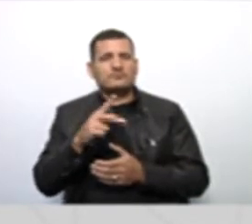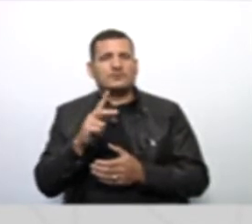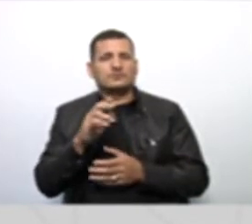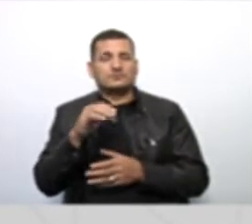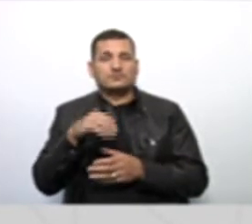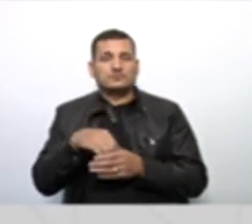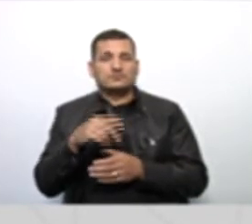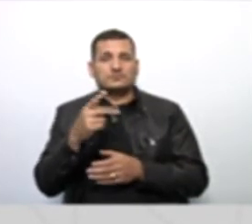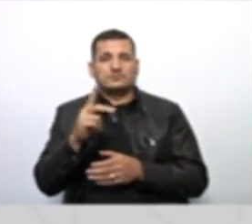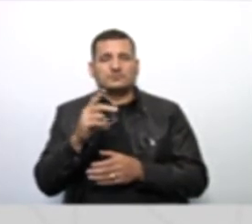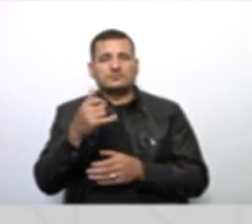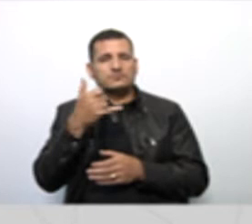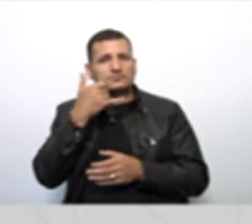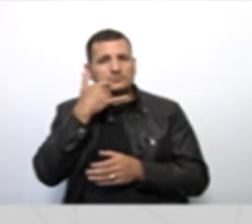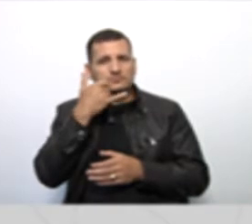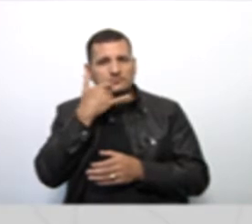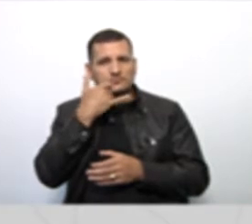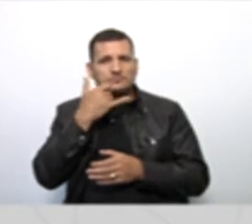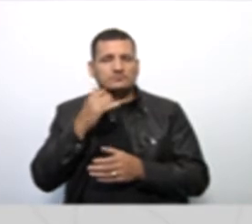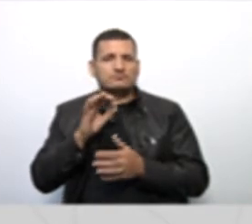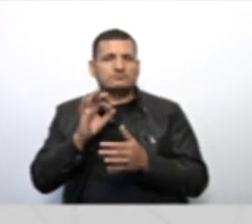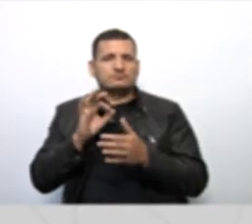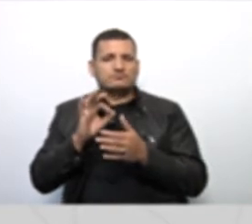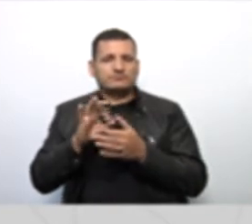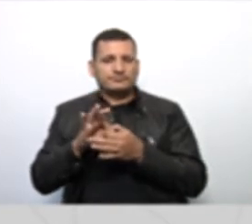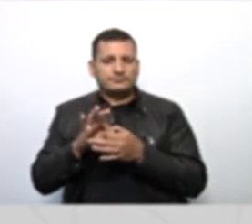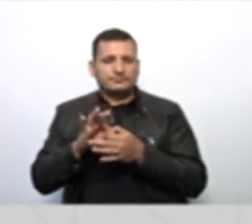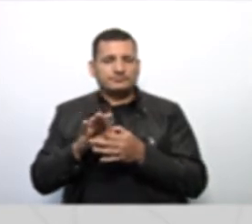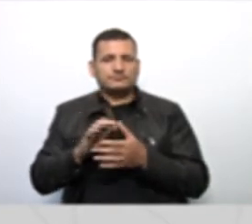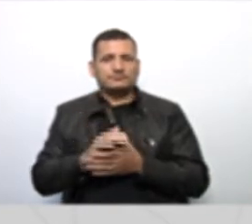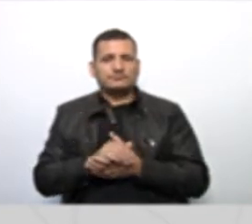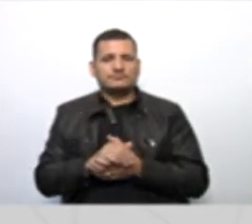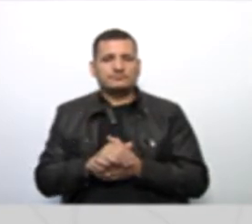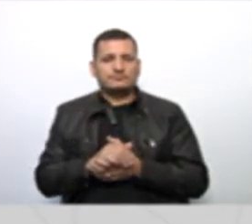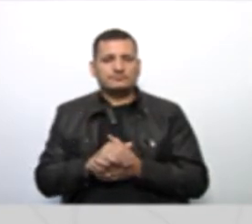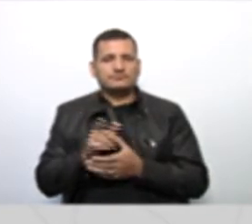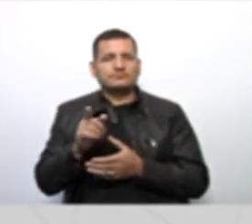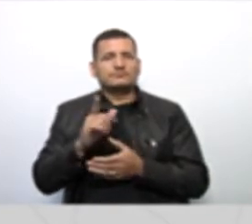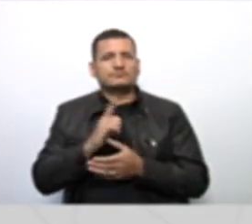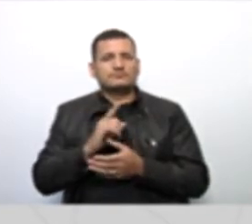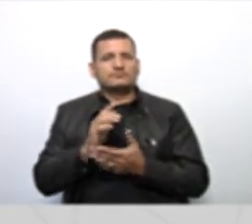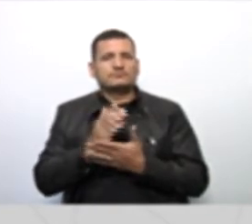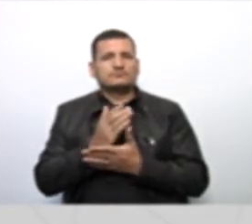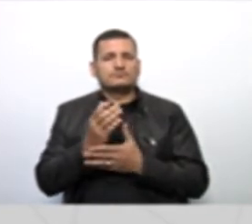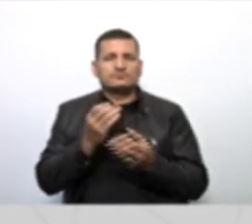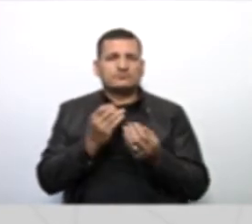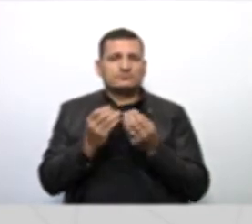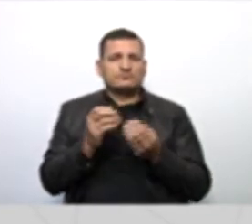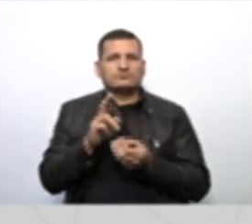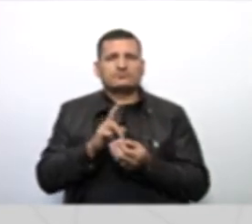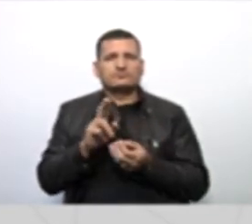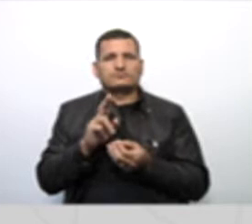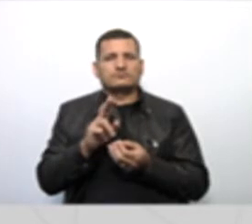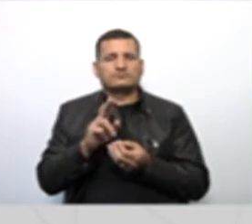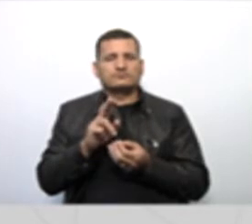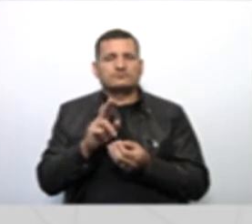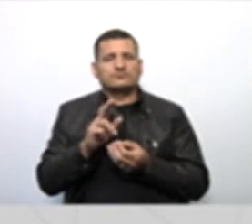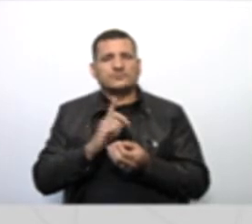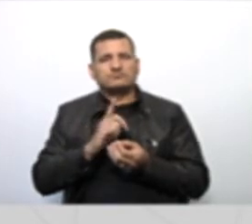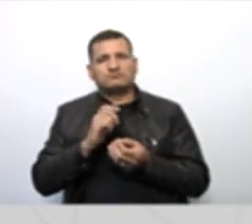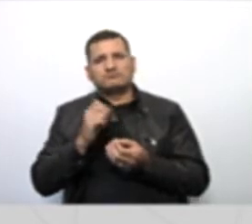celular. Isso que diz aqui. Então, o quê? Então tem umas funcionalidades, tem umas desvantagens e